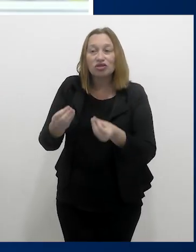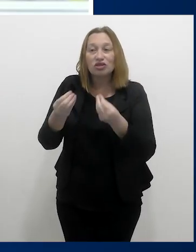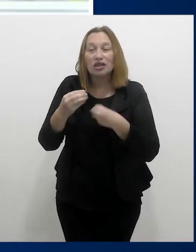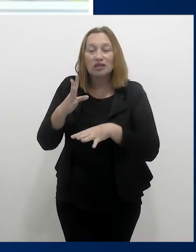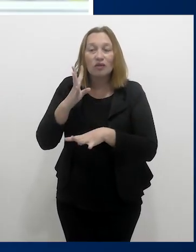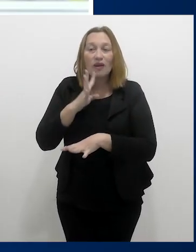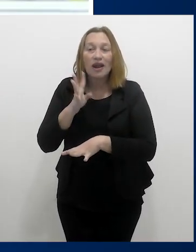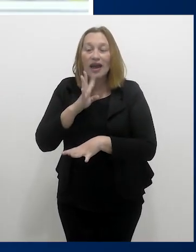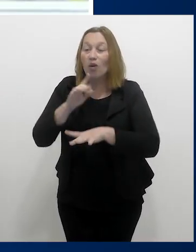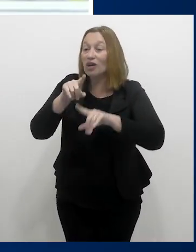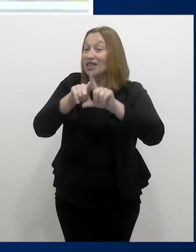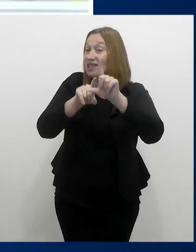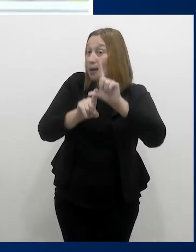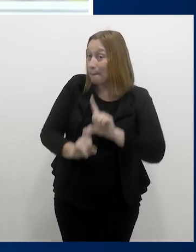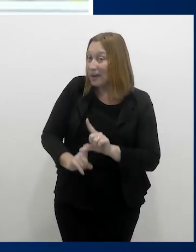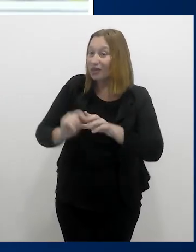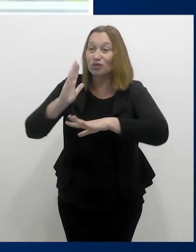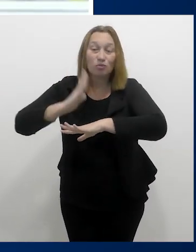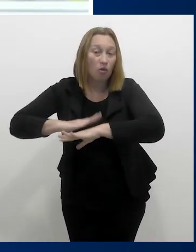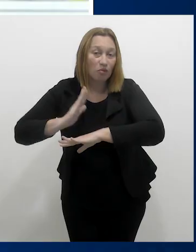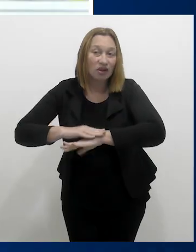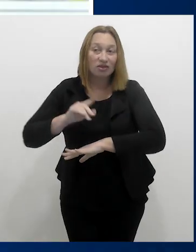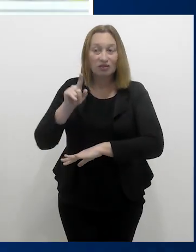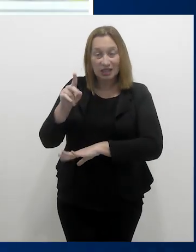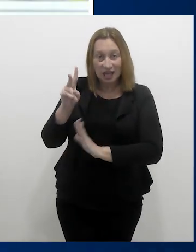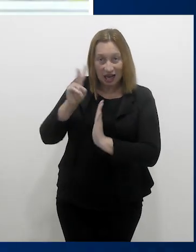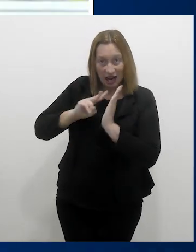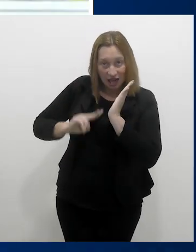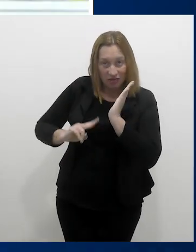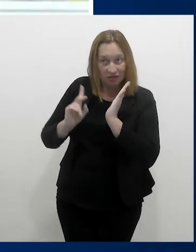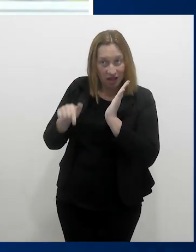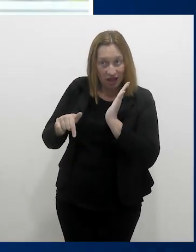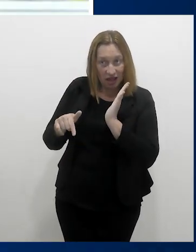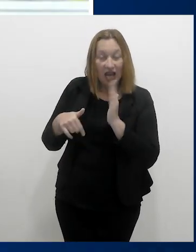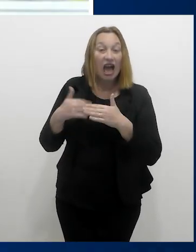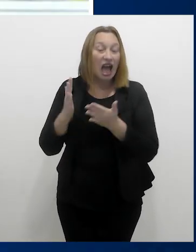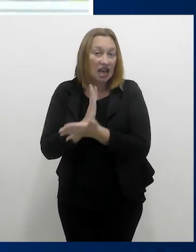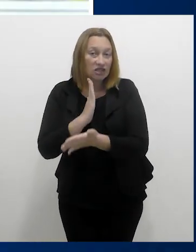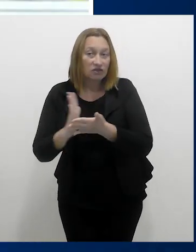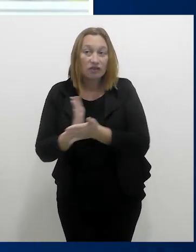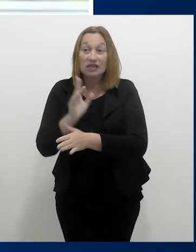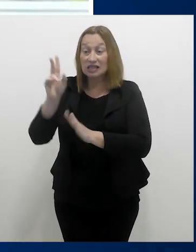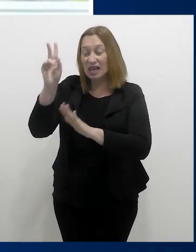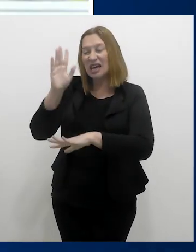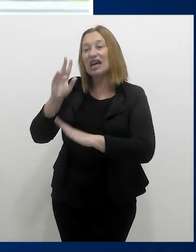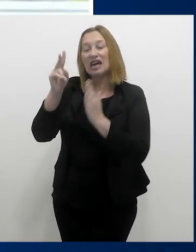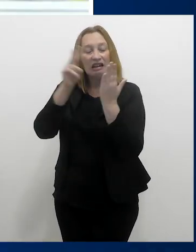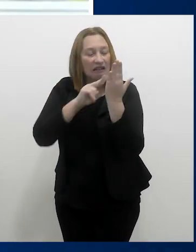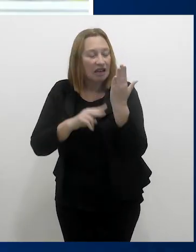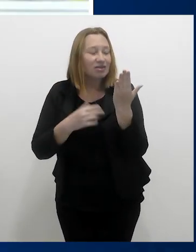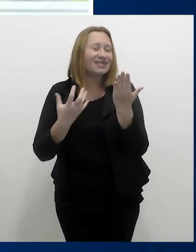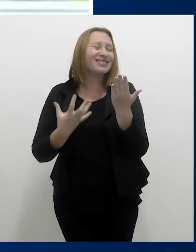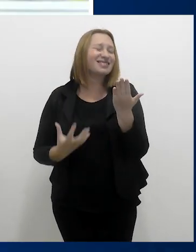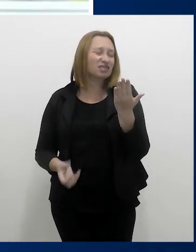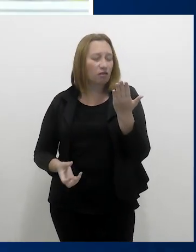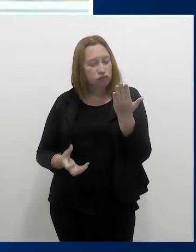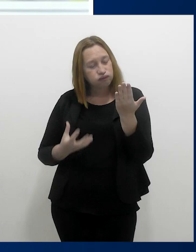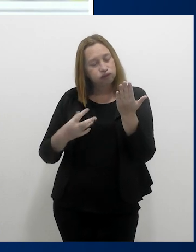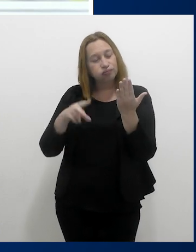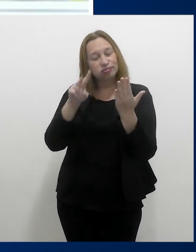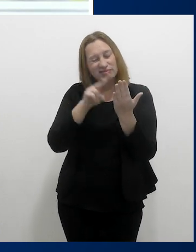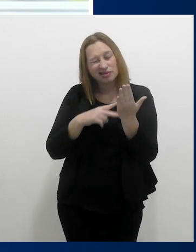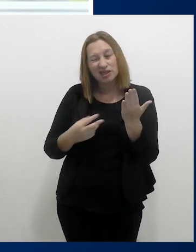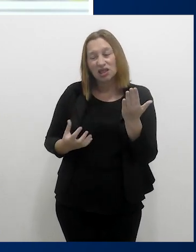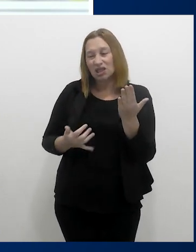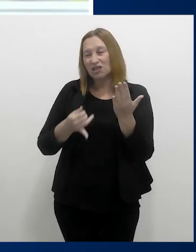bacana, que ela depende do momento que você leu, né? Às Ah, vezes você lógico. leu um livro, você estava cansada, você